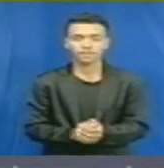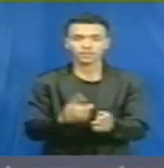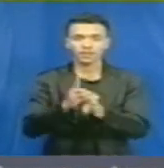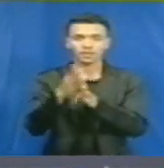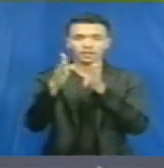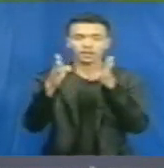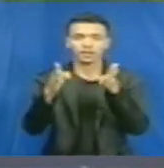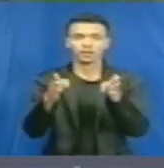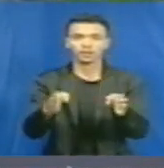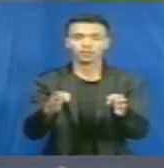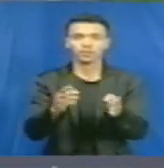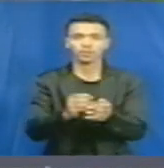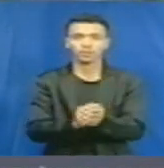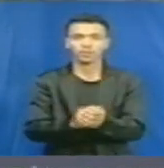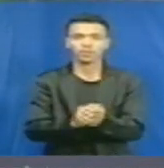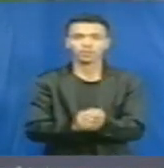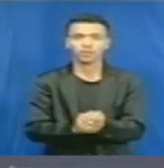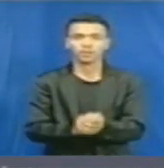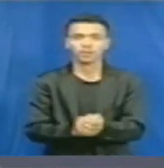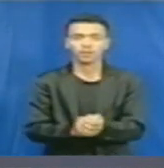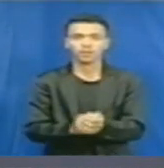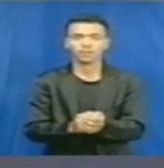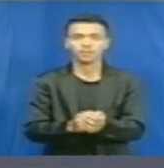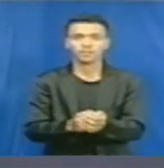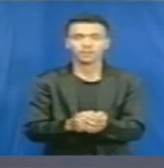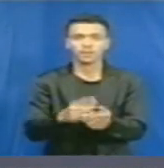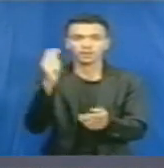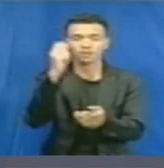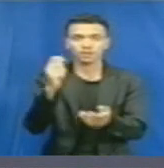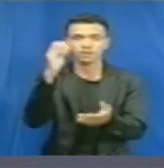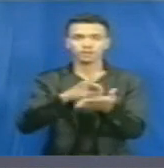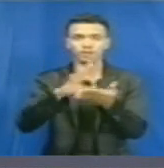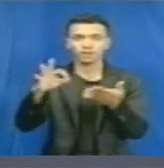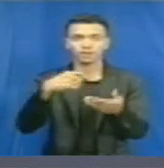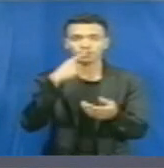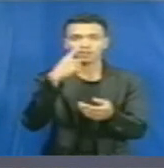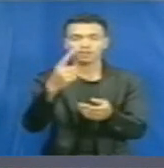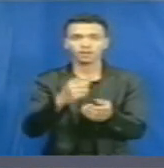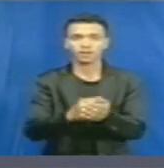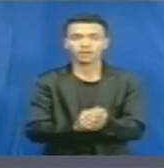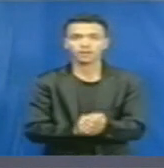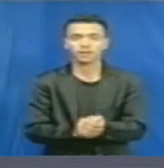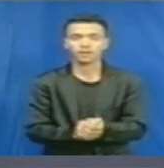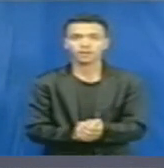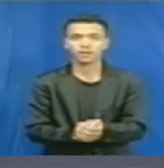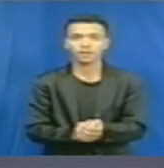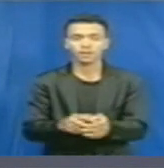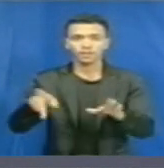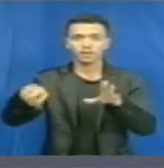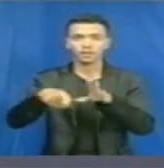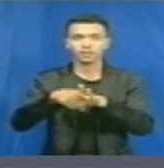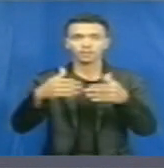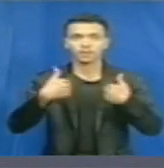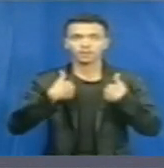Diretor interino HMDTL Gabriel de Souza da RTTL terça-feira ne informa objetivo principal presença e a